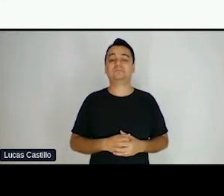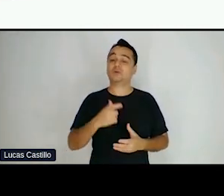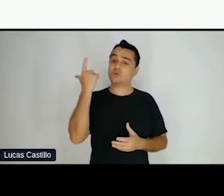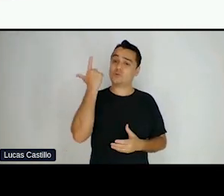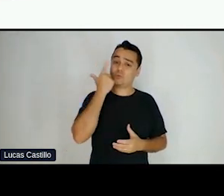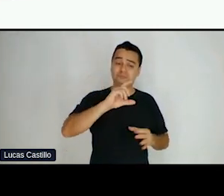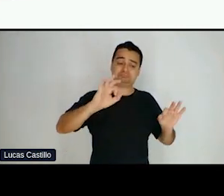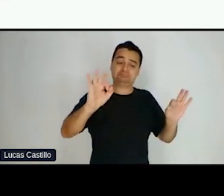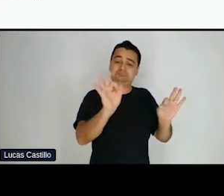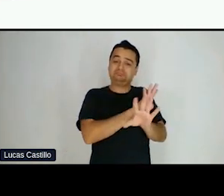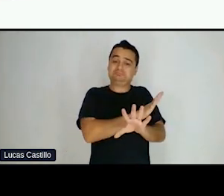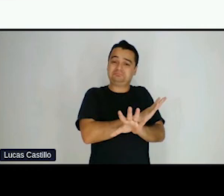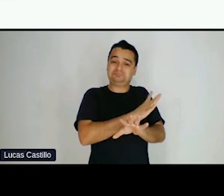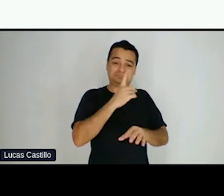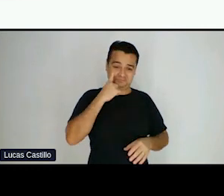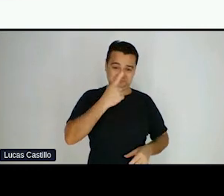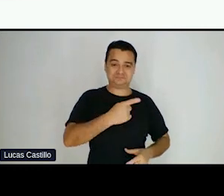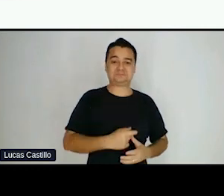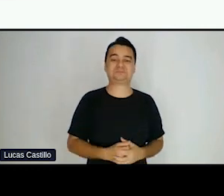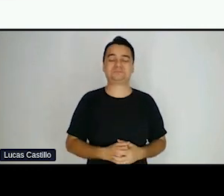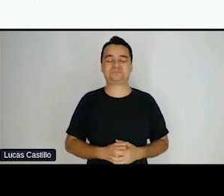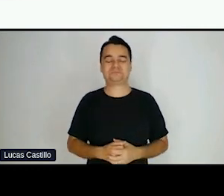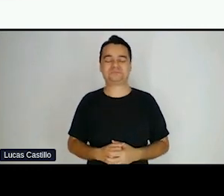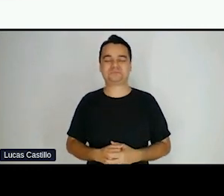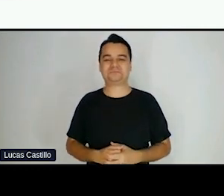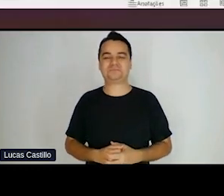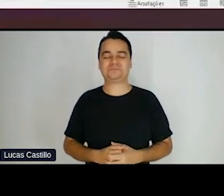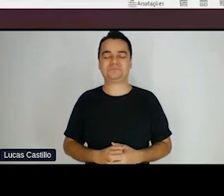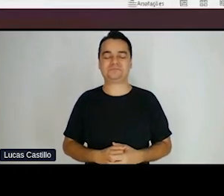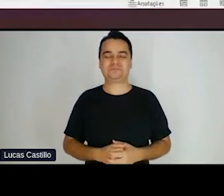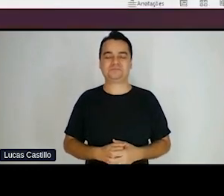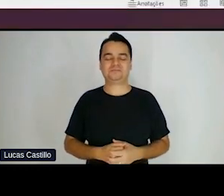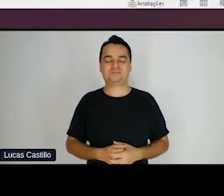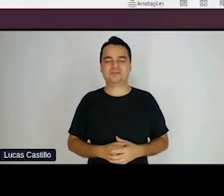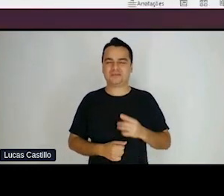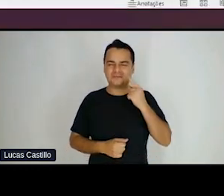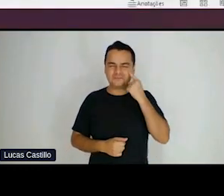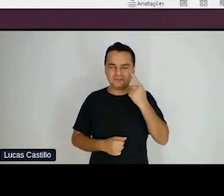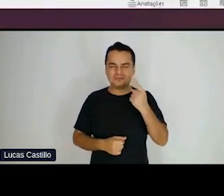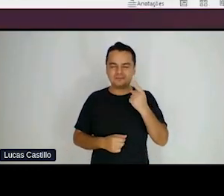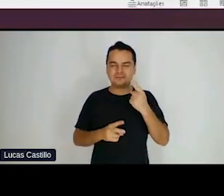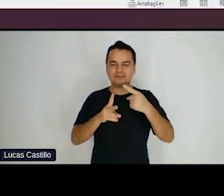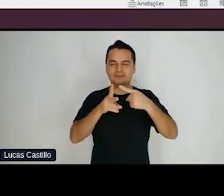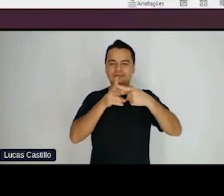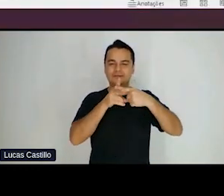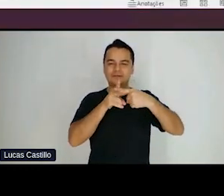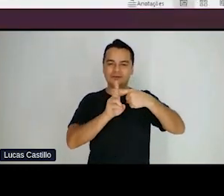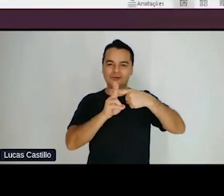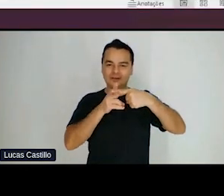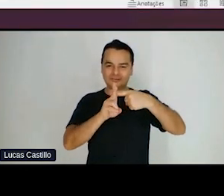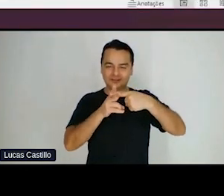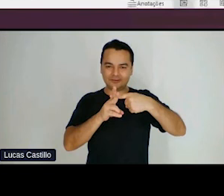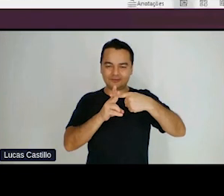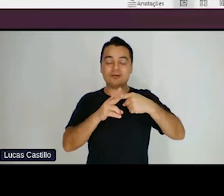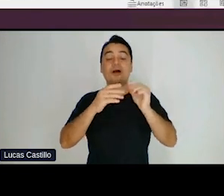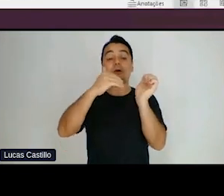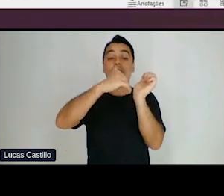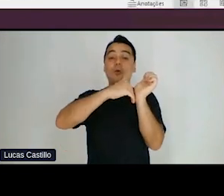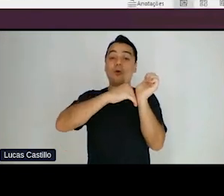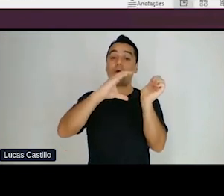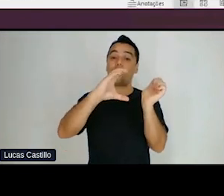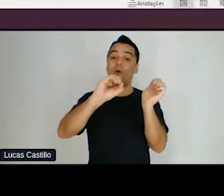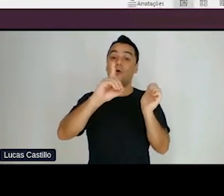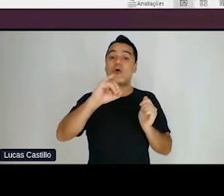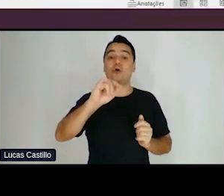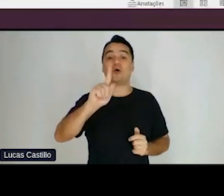o acordo. Óbvio. Então uma correção feita no código trouxe...